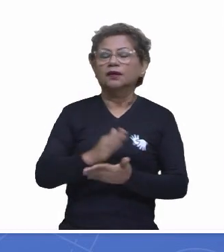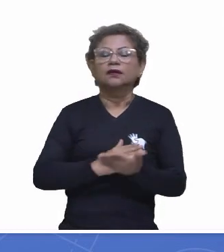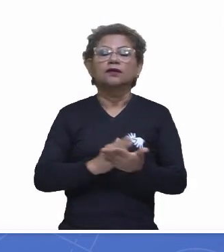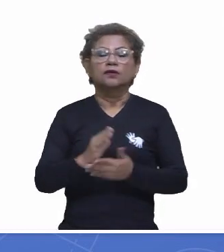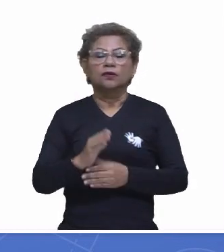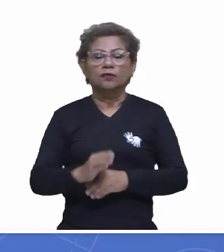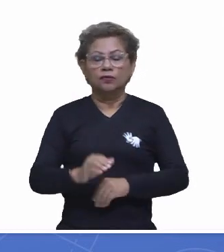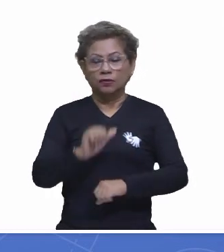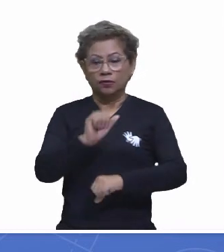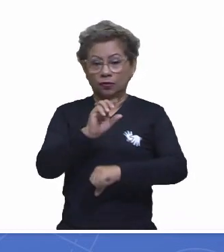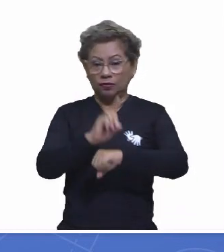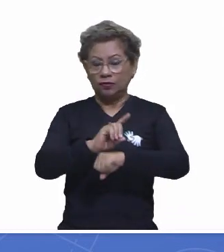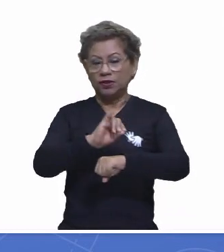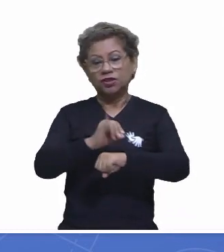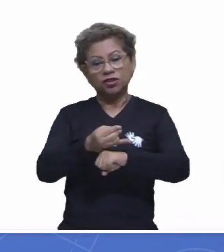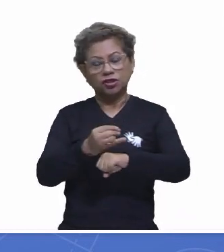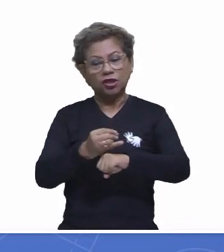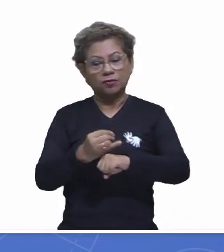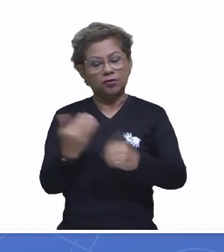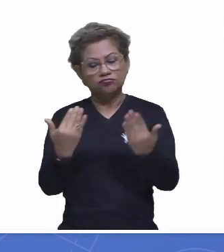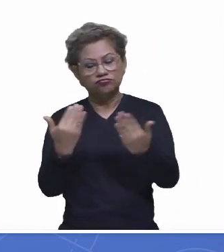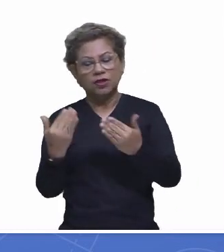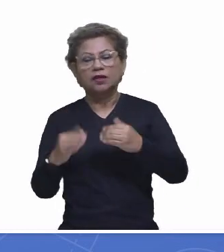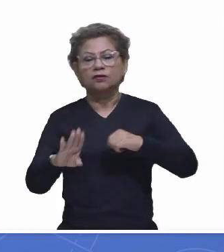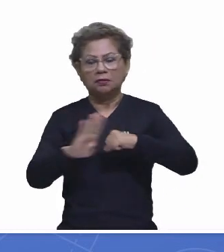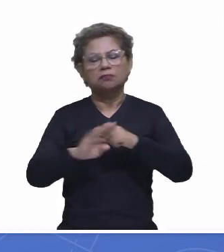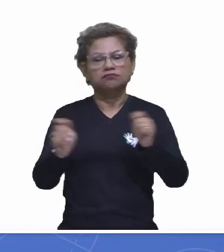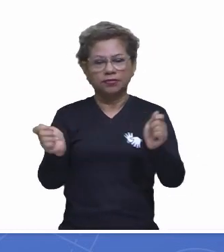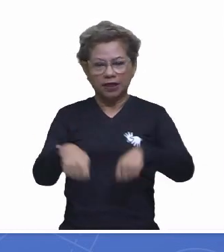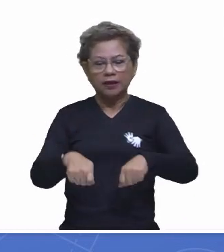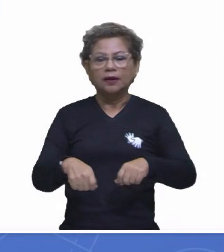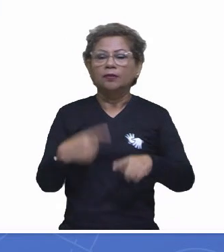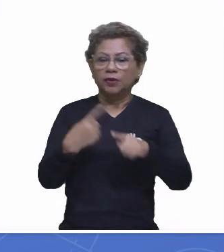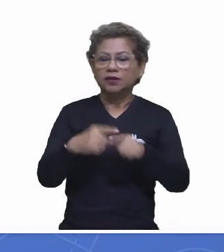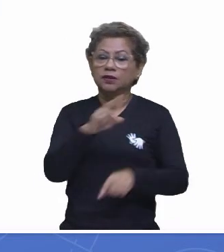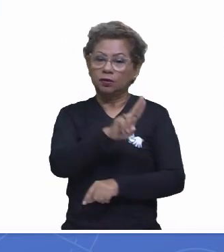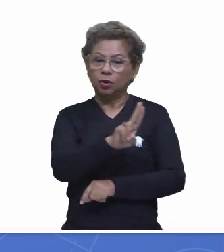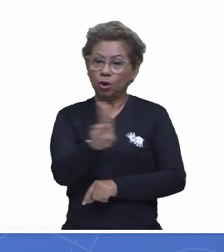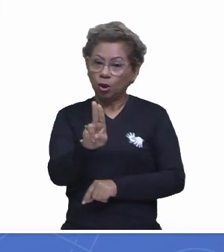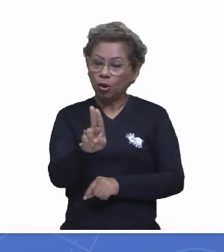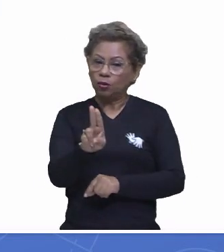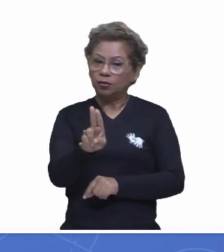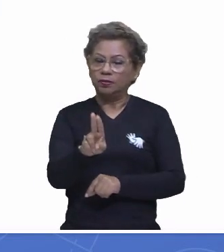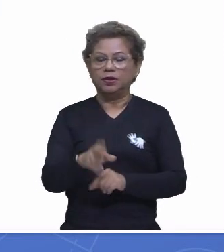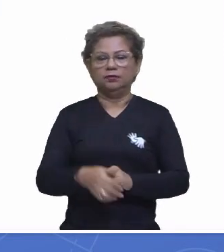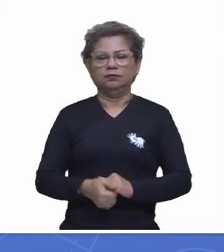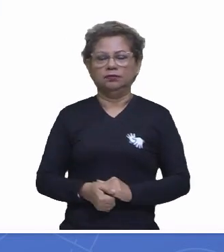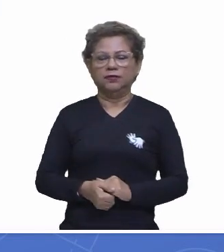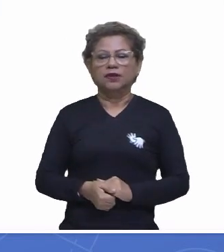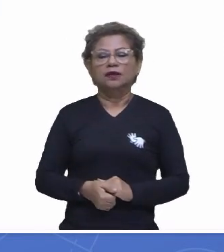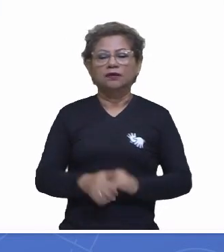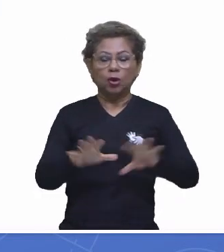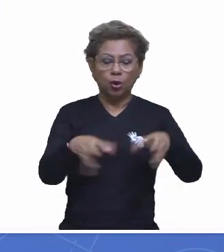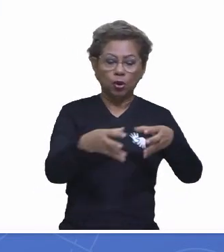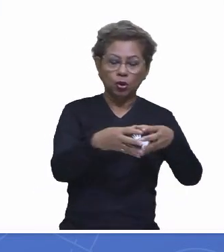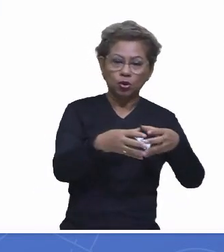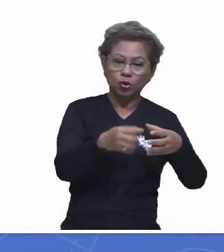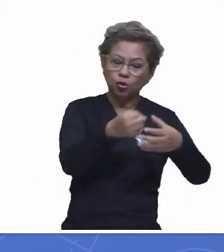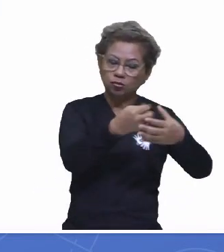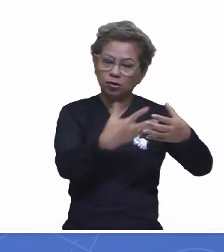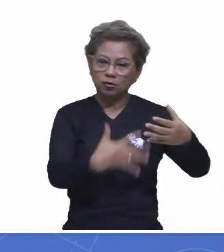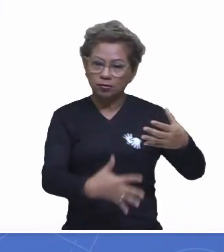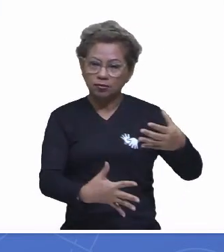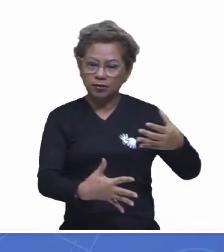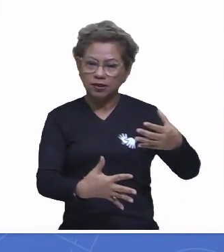um determinado contexto como um adjetivo. Isso é plenamente possível, porque eles são nomes, né? são as classes gramaticais